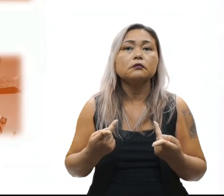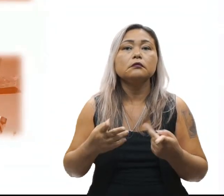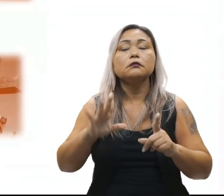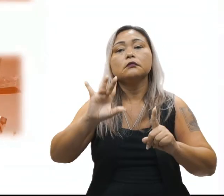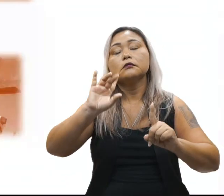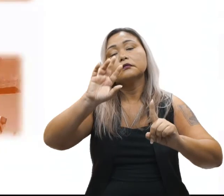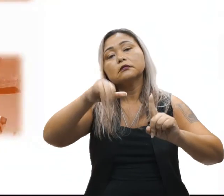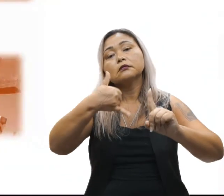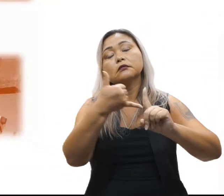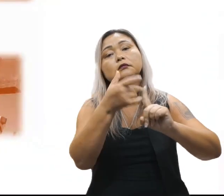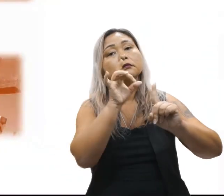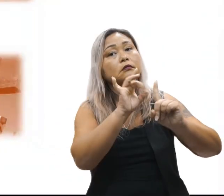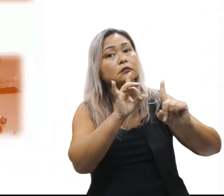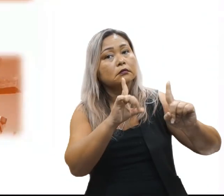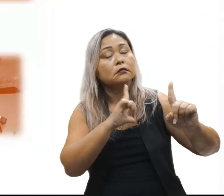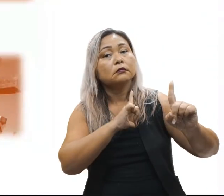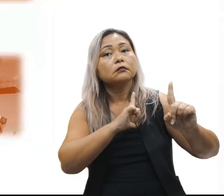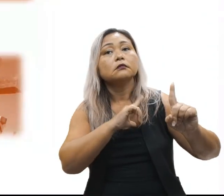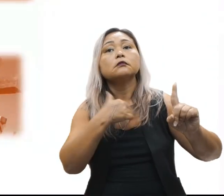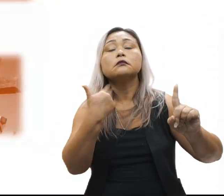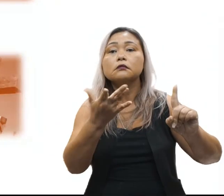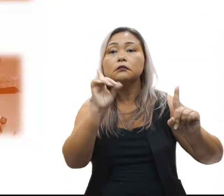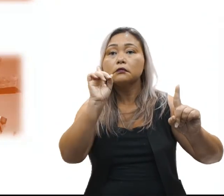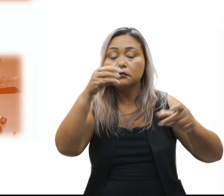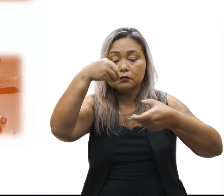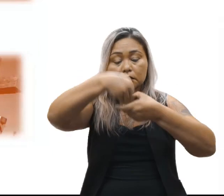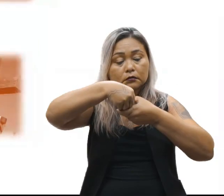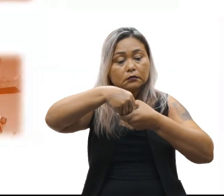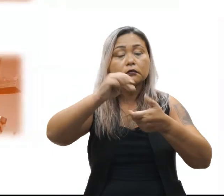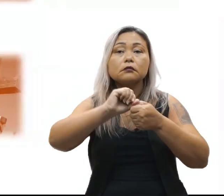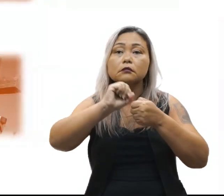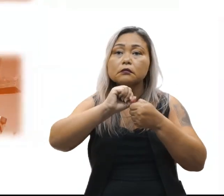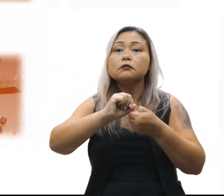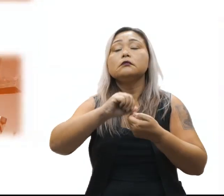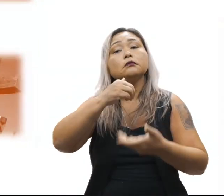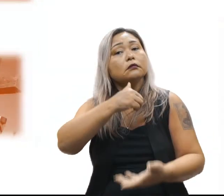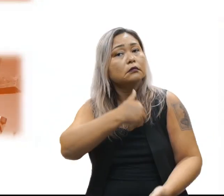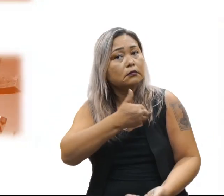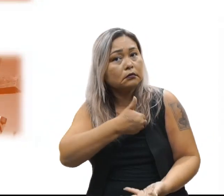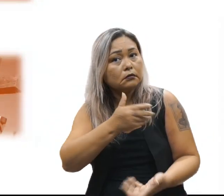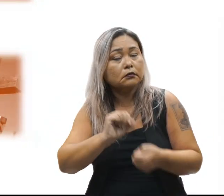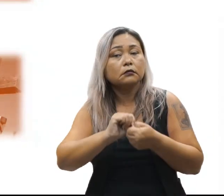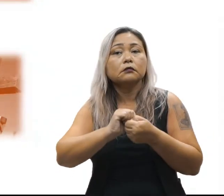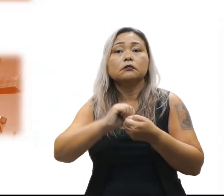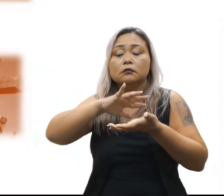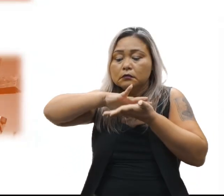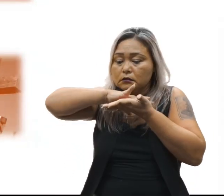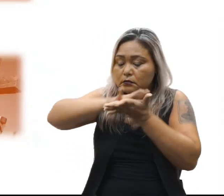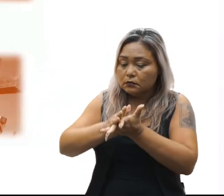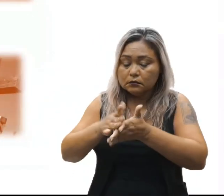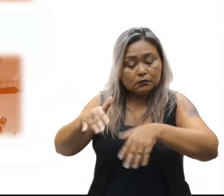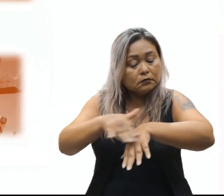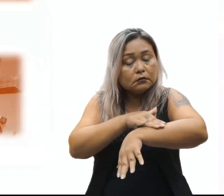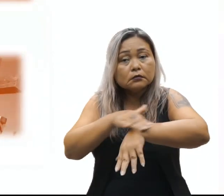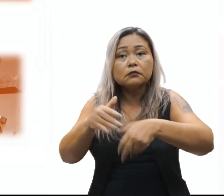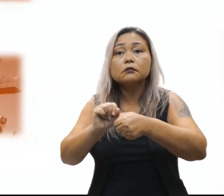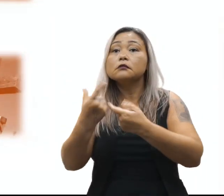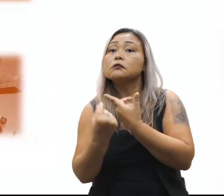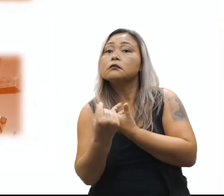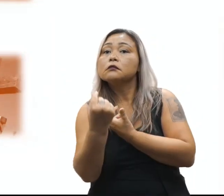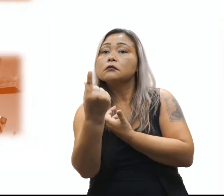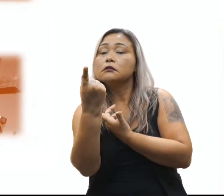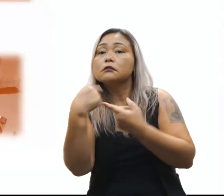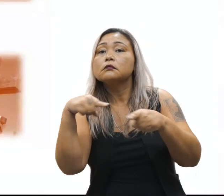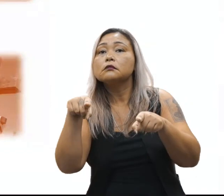então, pessoal, ela se trata de um racismo, um preconceito, uma discriminação racial, econômica